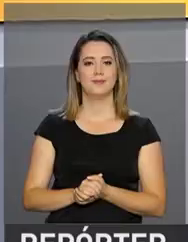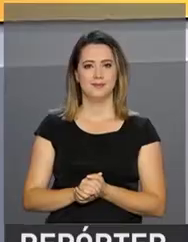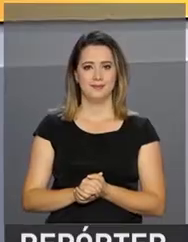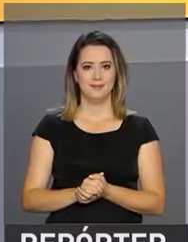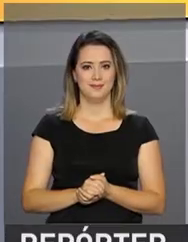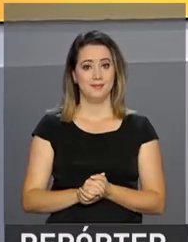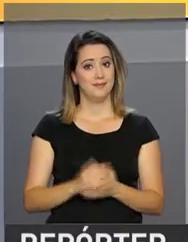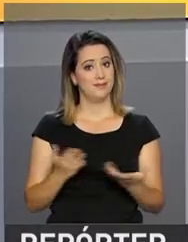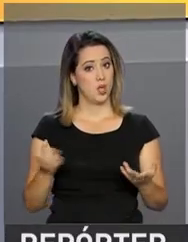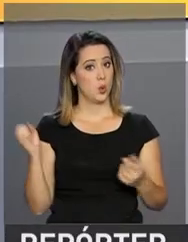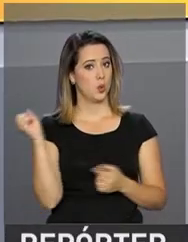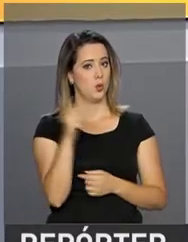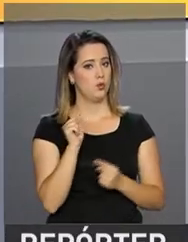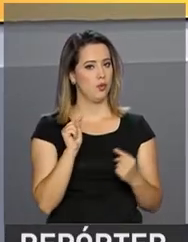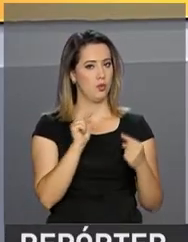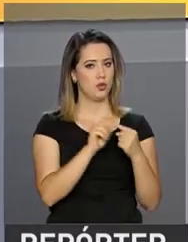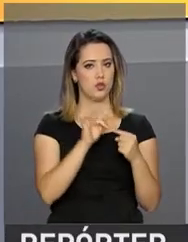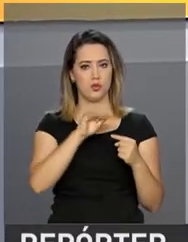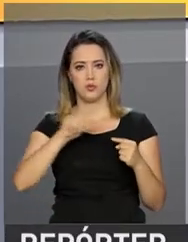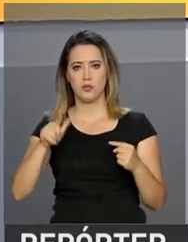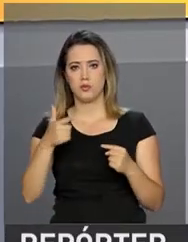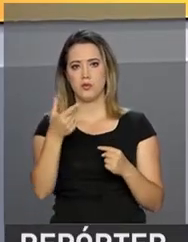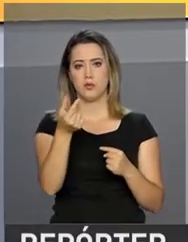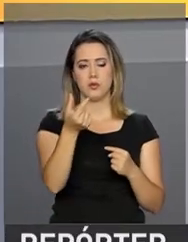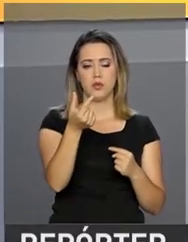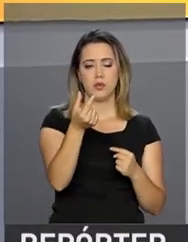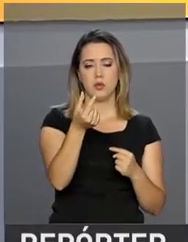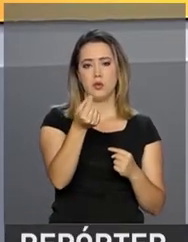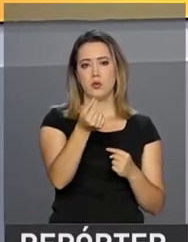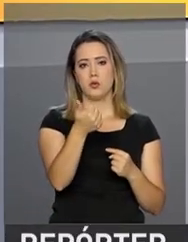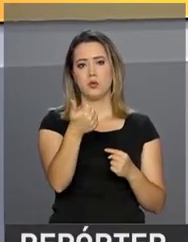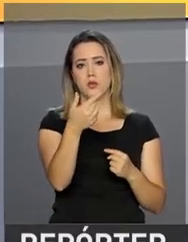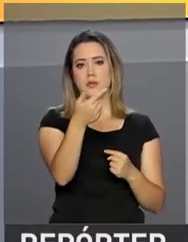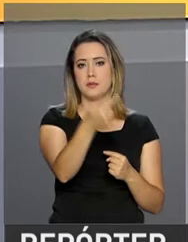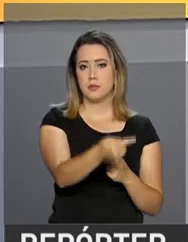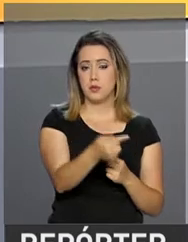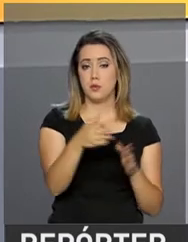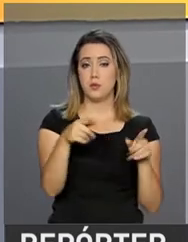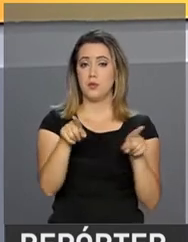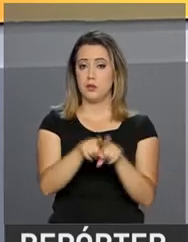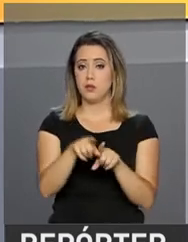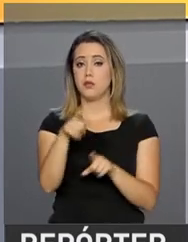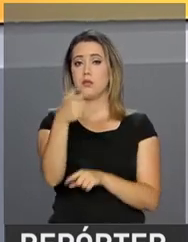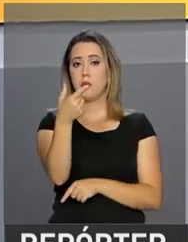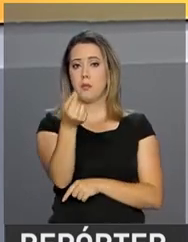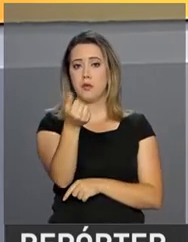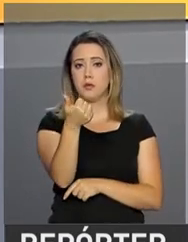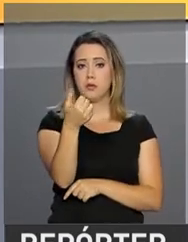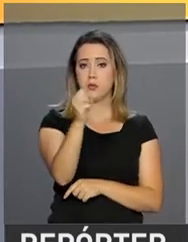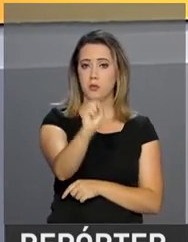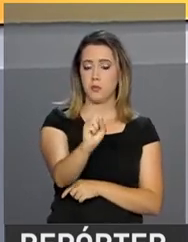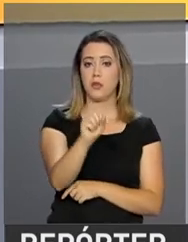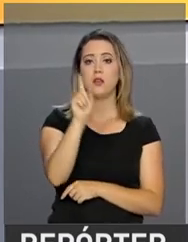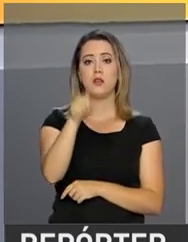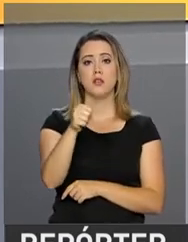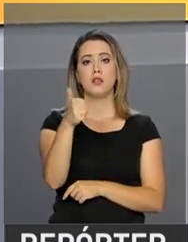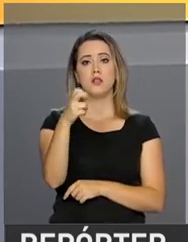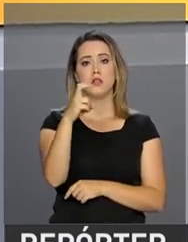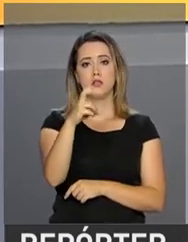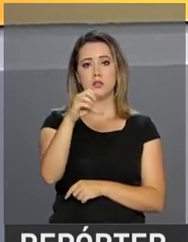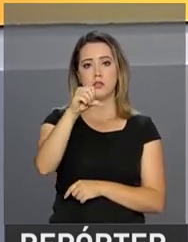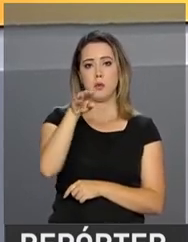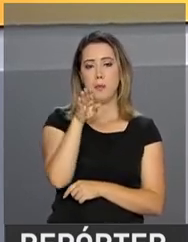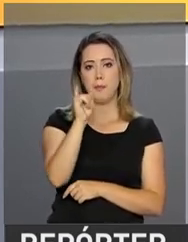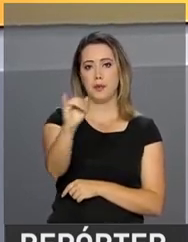ea nova meta fiscal para 2017 e 2018 de 159 bilhões de reais foi